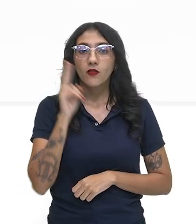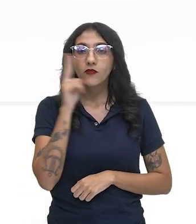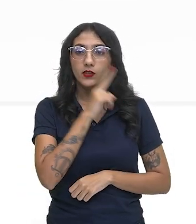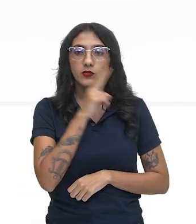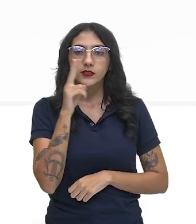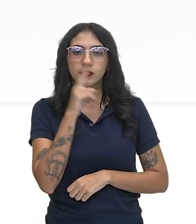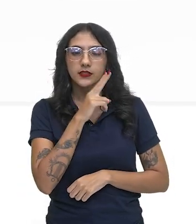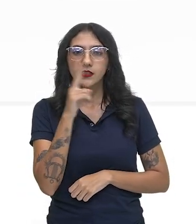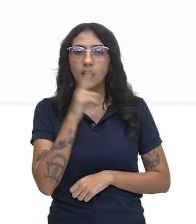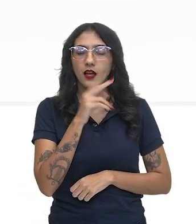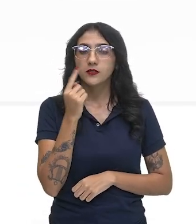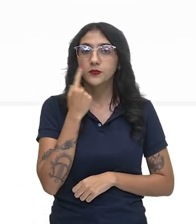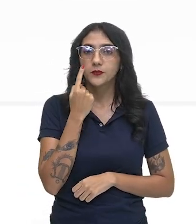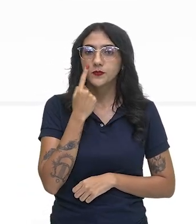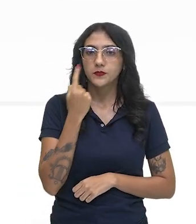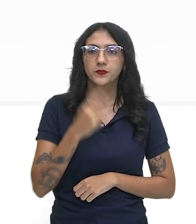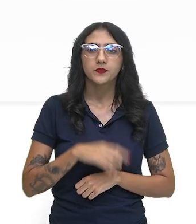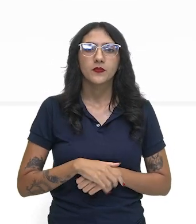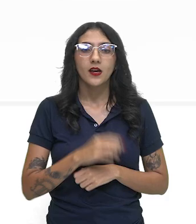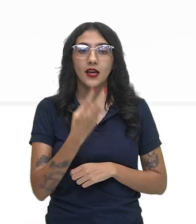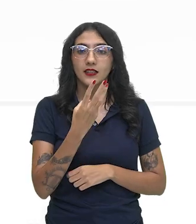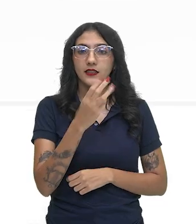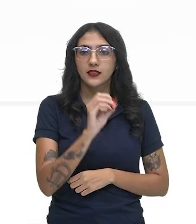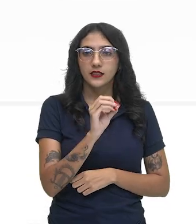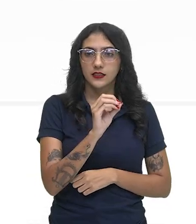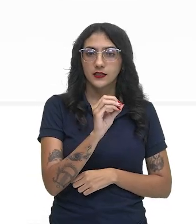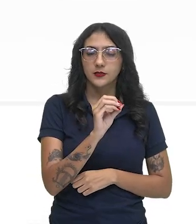ΔV vale 30.